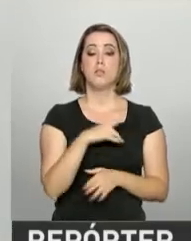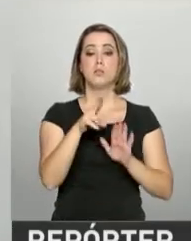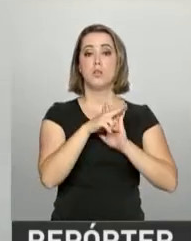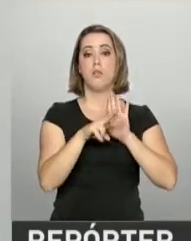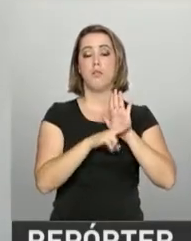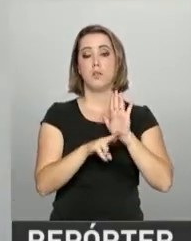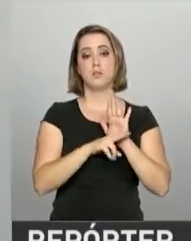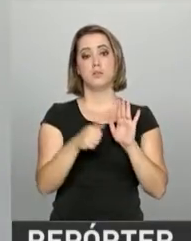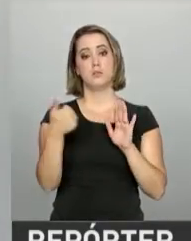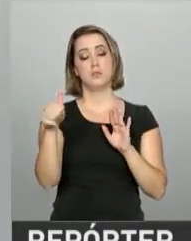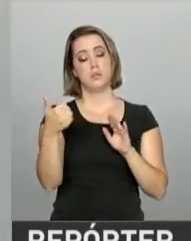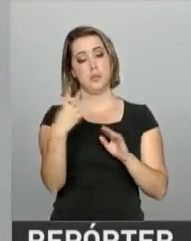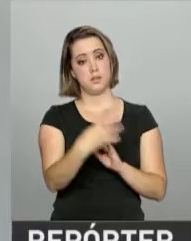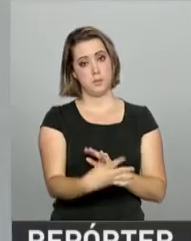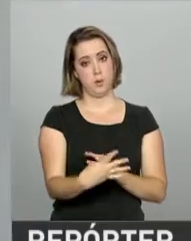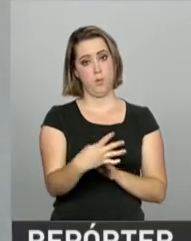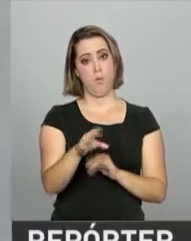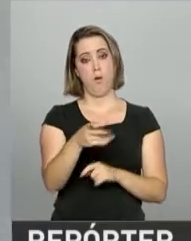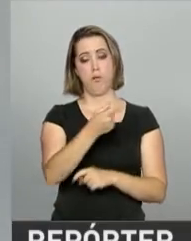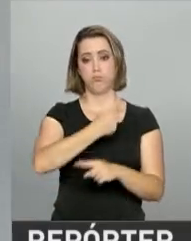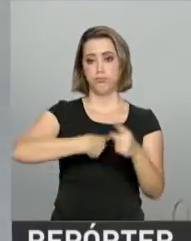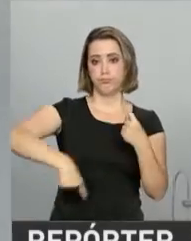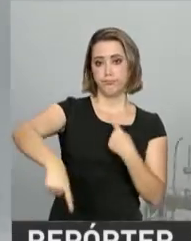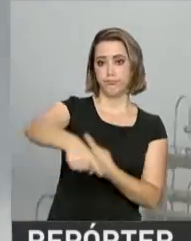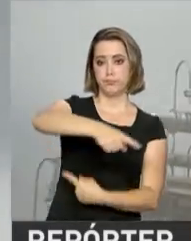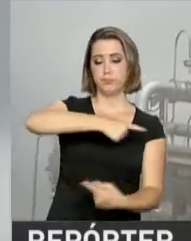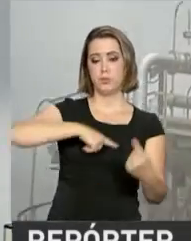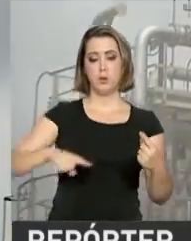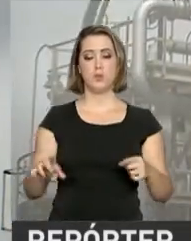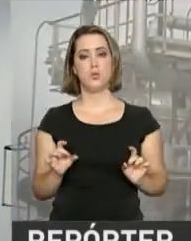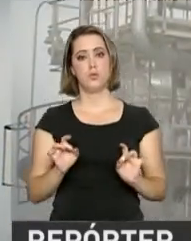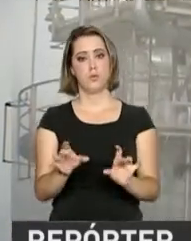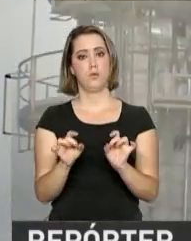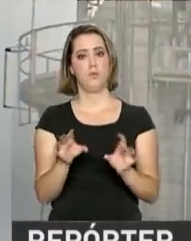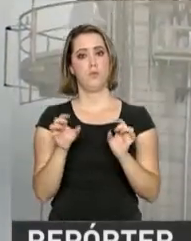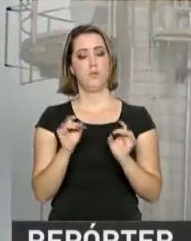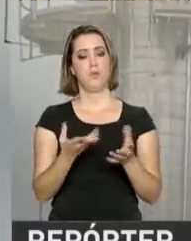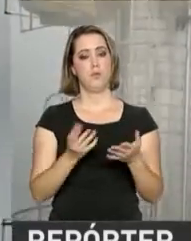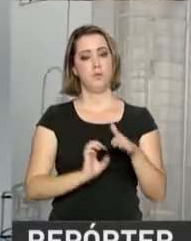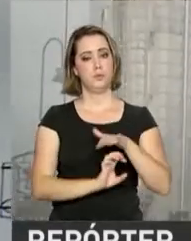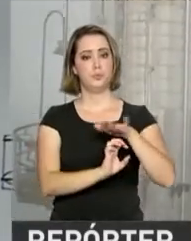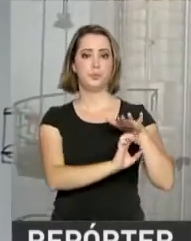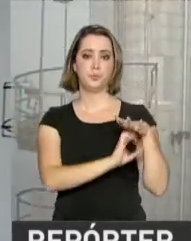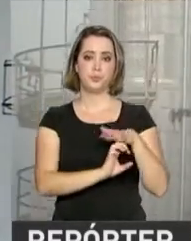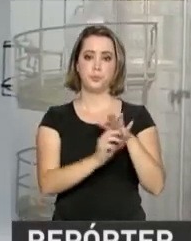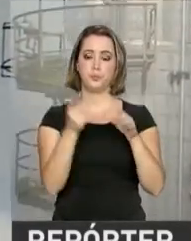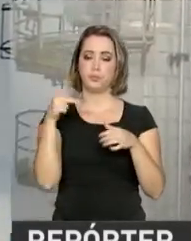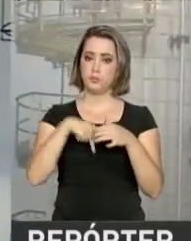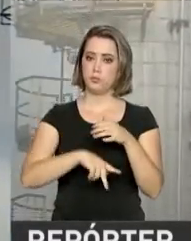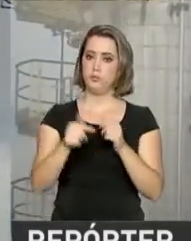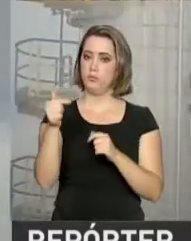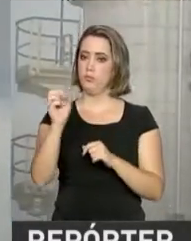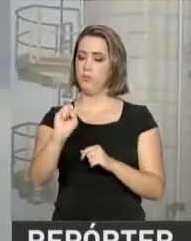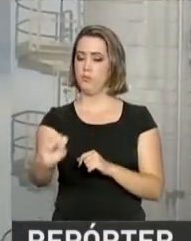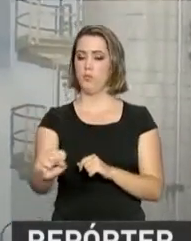14ª rodada de licitações blocos para exploração de petróleo e gás natural prevista para setembro e